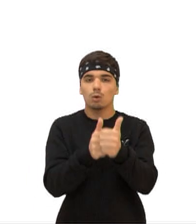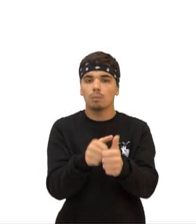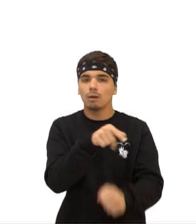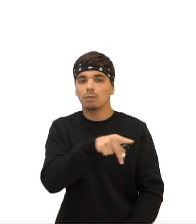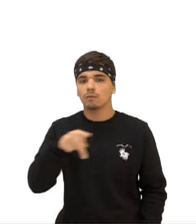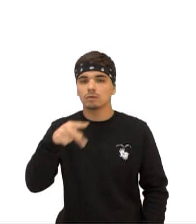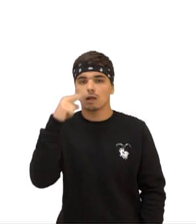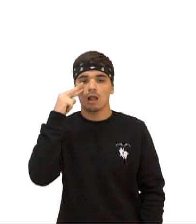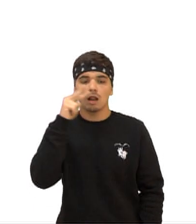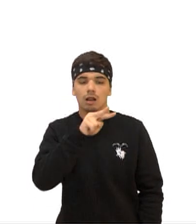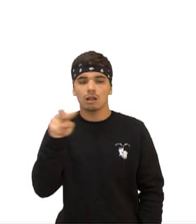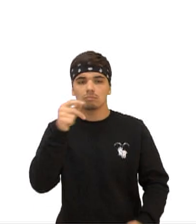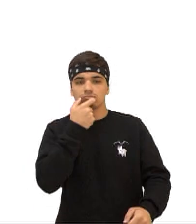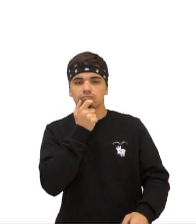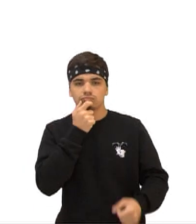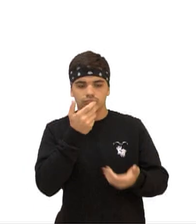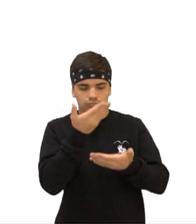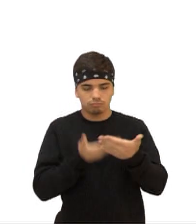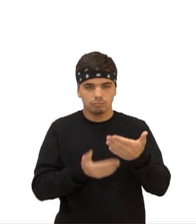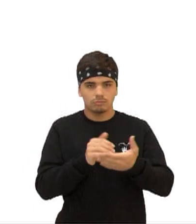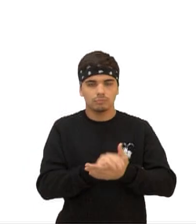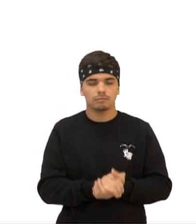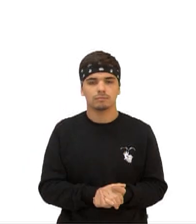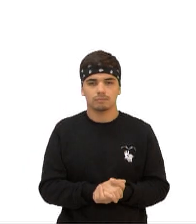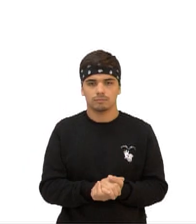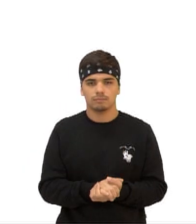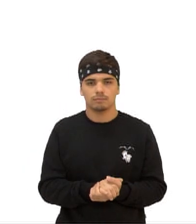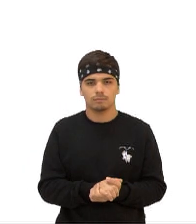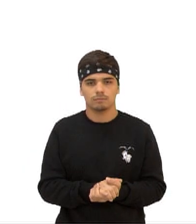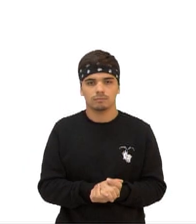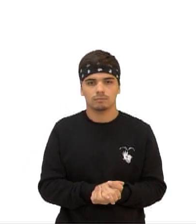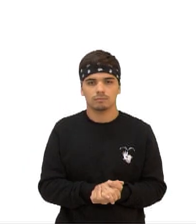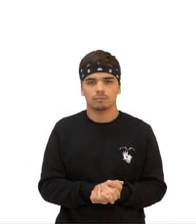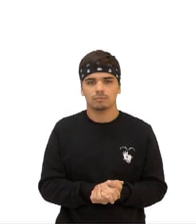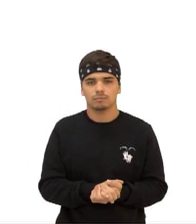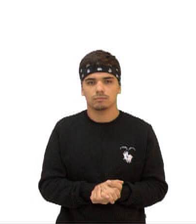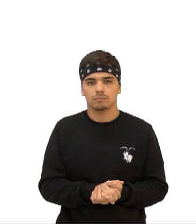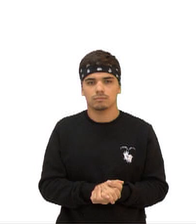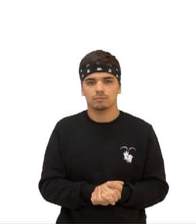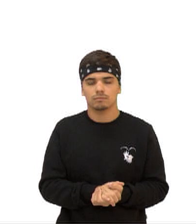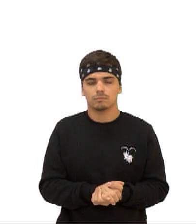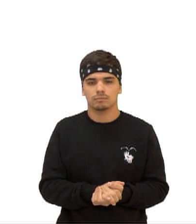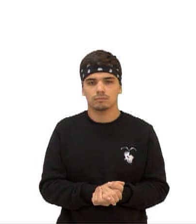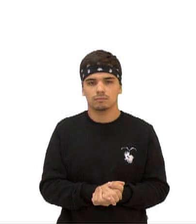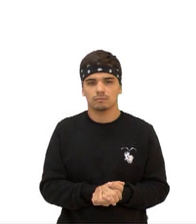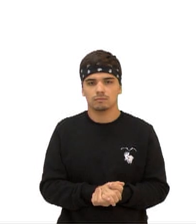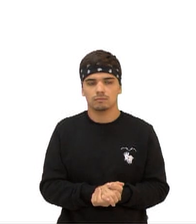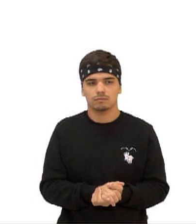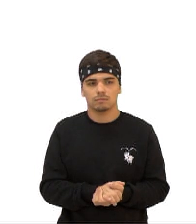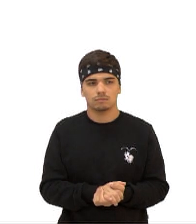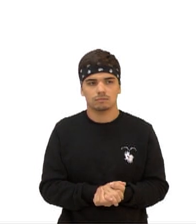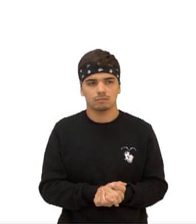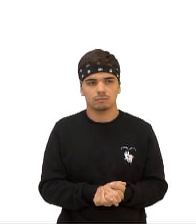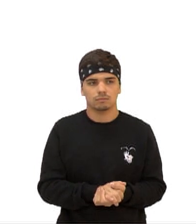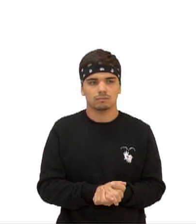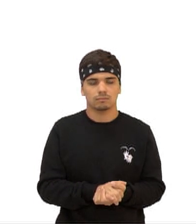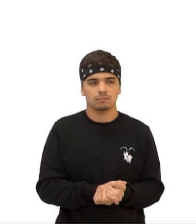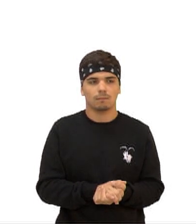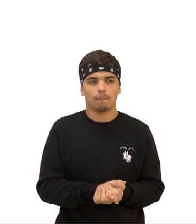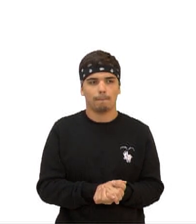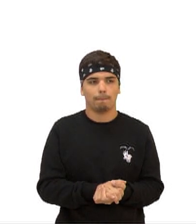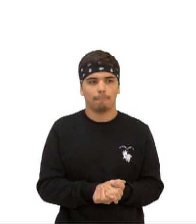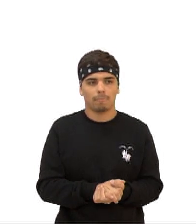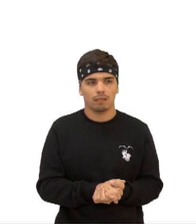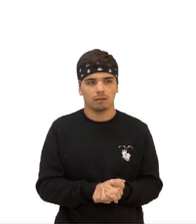xilof boa for Arms and White fur and Tree at the age of War have to be a